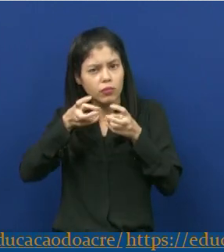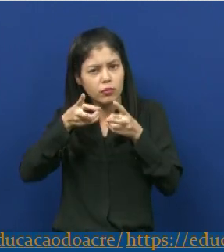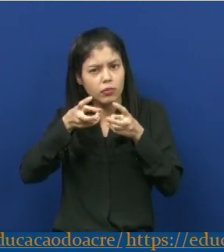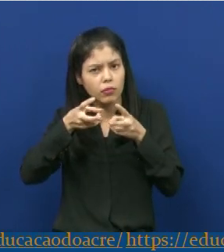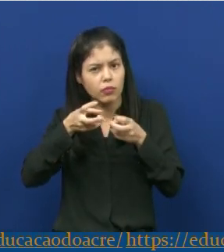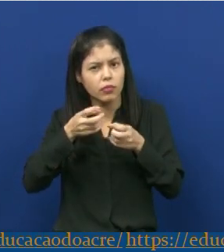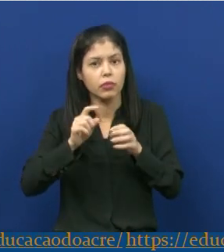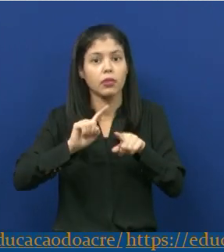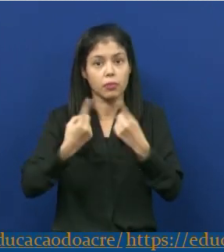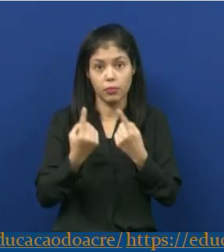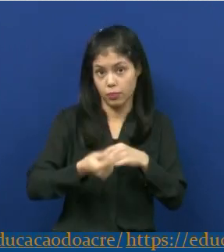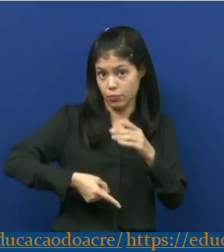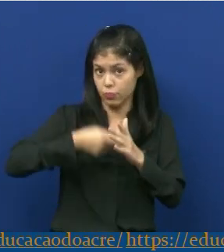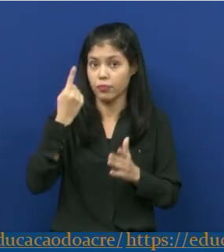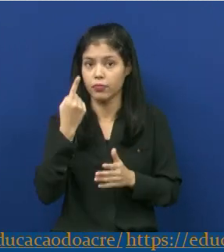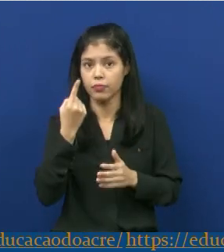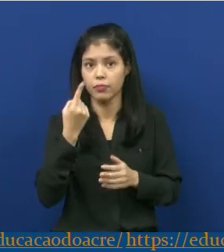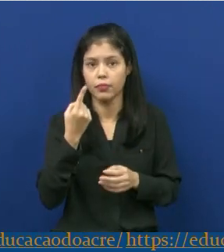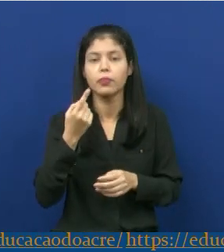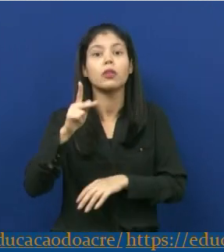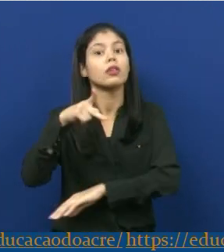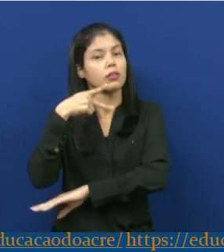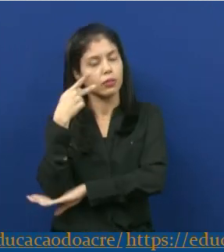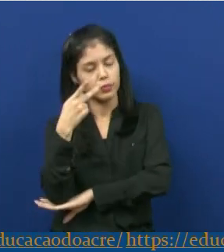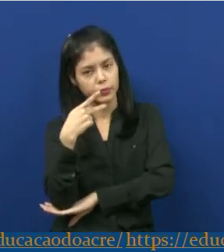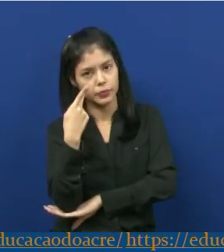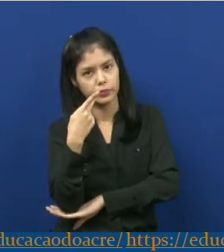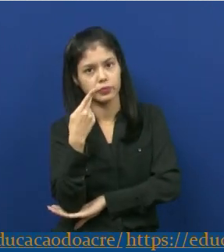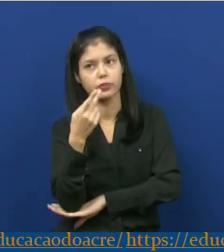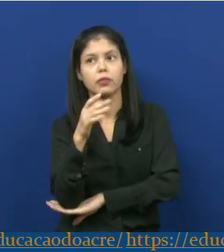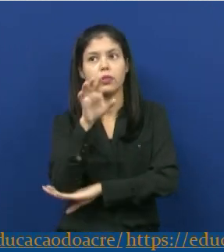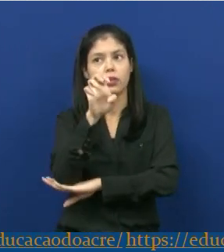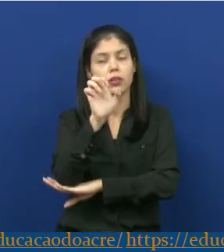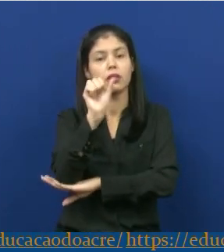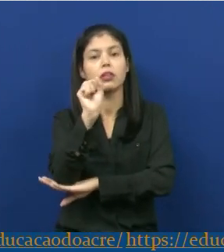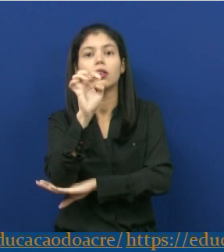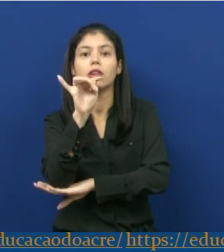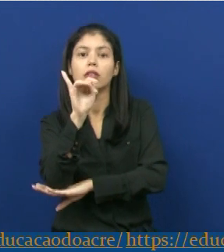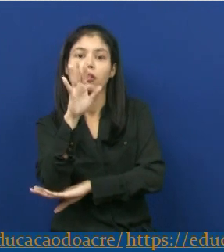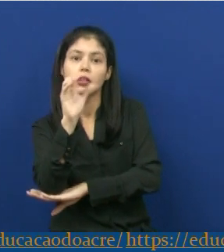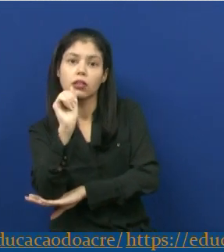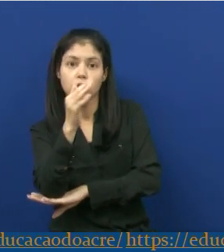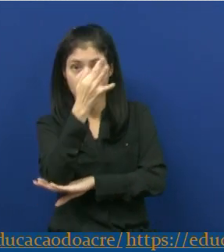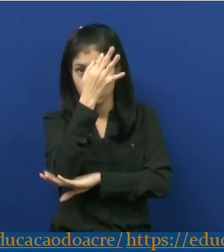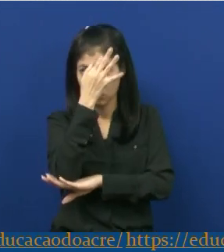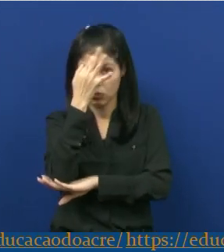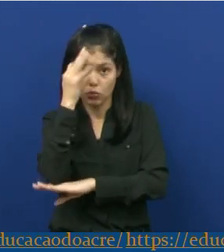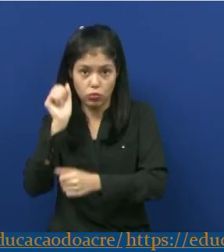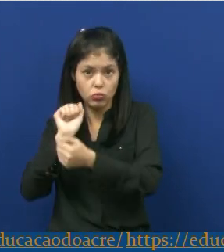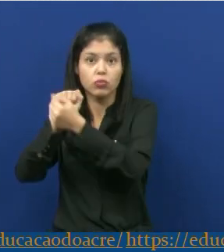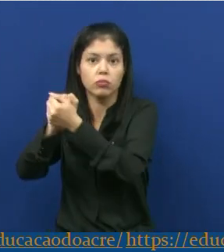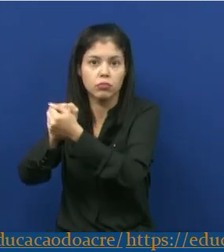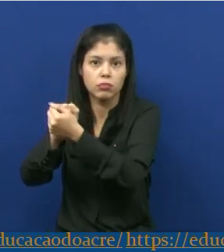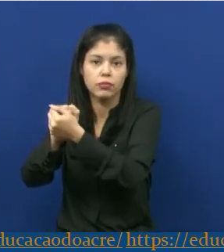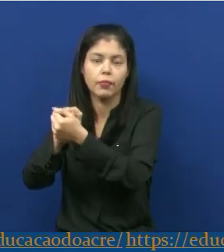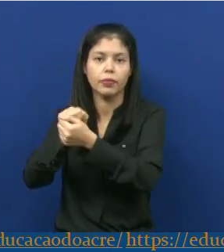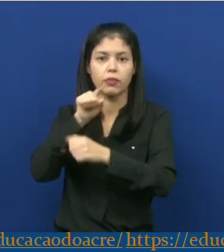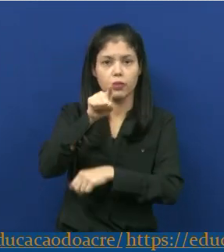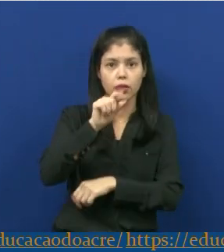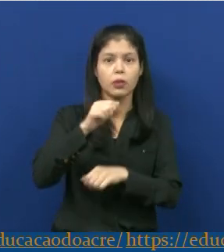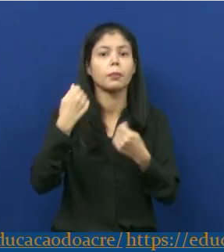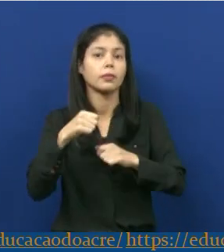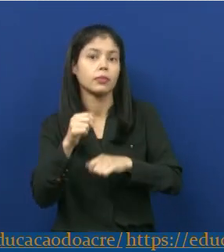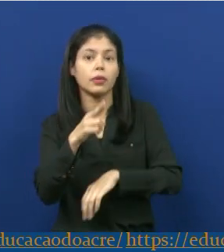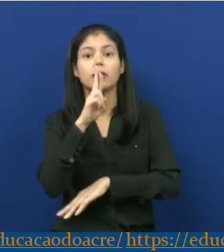Observe, mais uma vez, nós afirmamos que a estética é um ramo da filosofia. Você não precisa responder tal